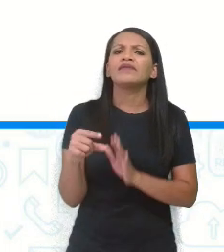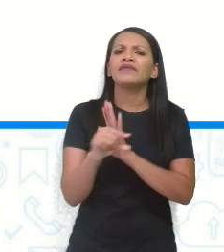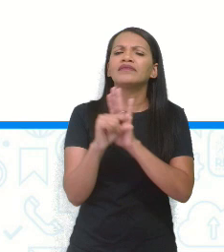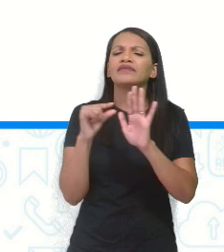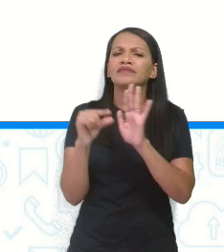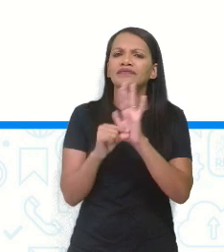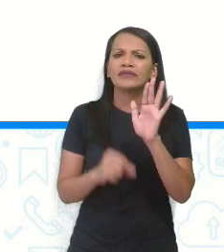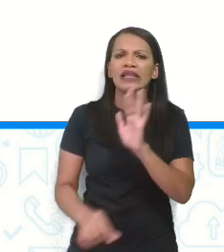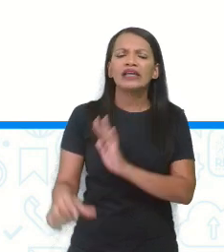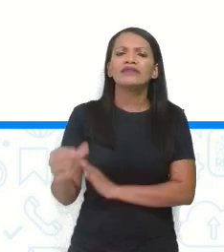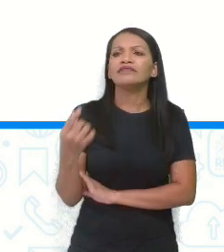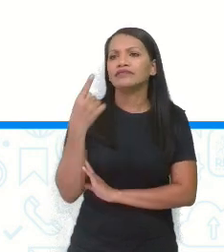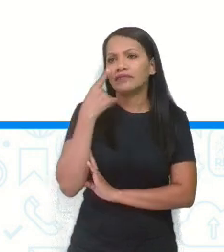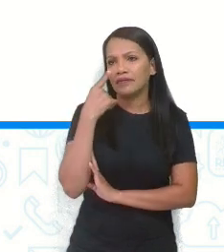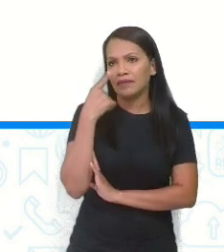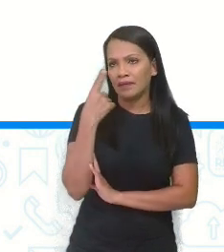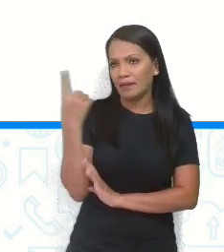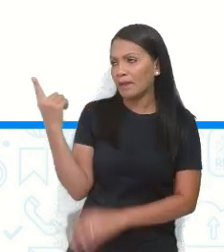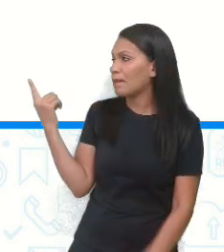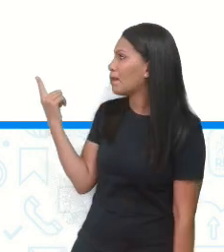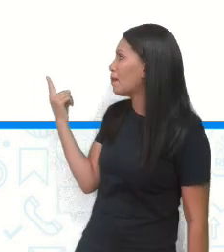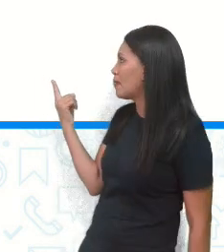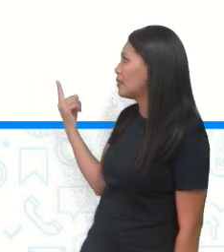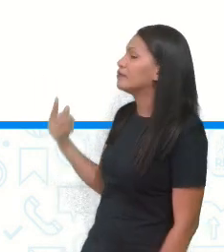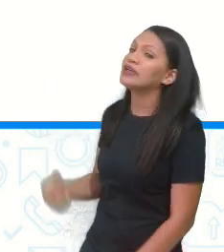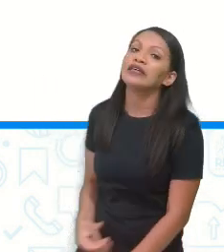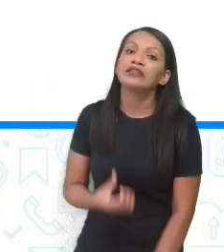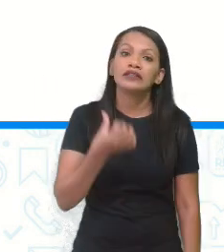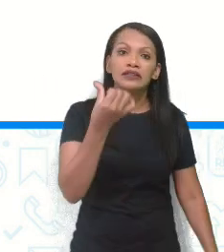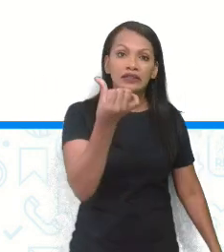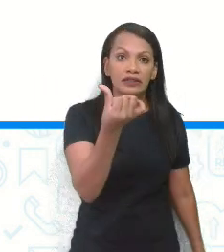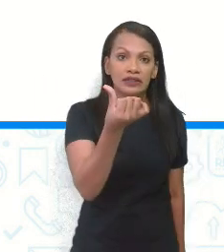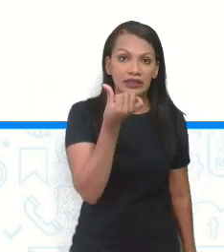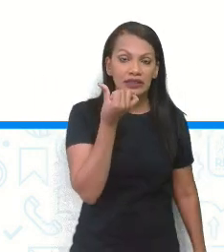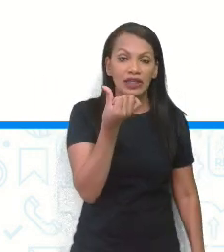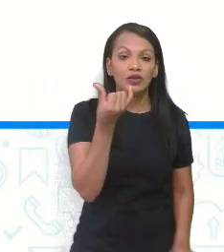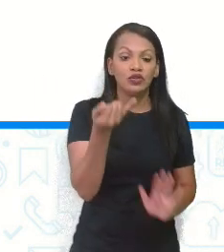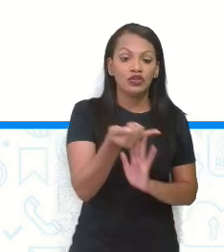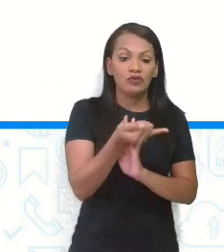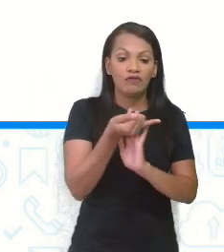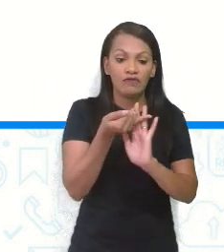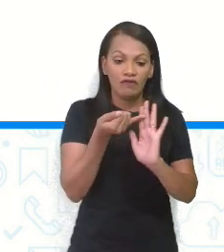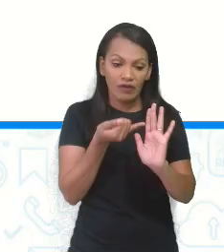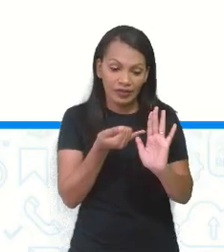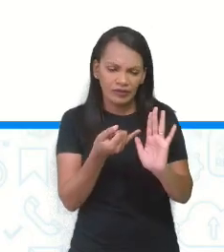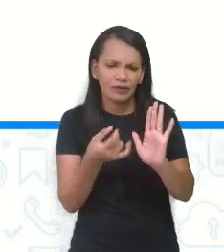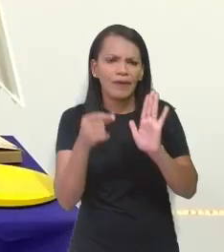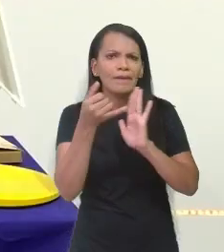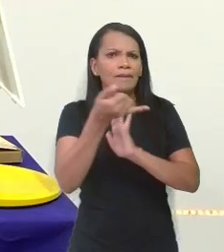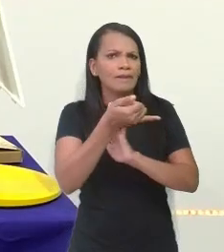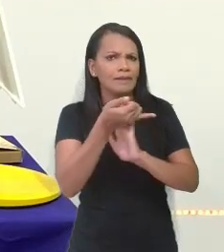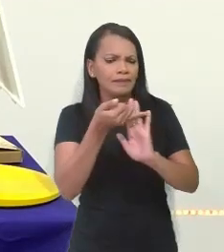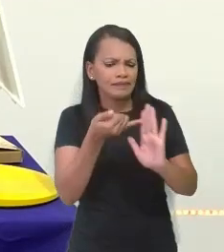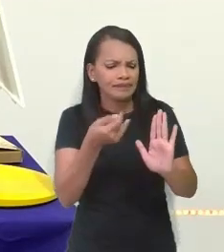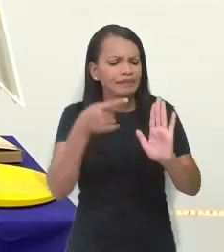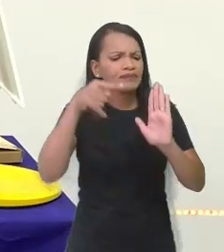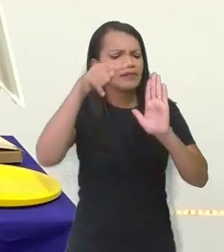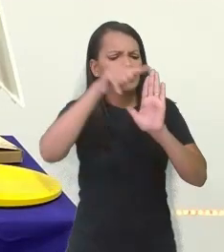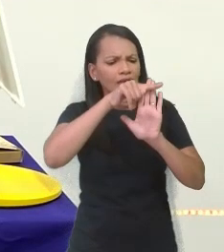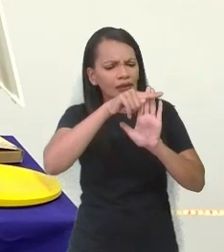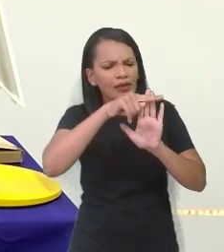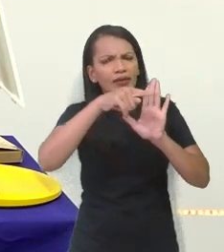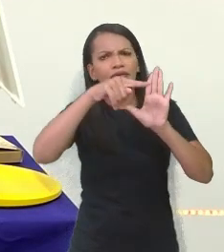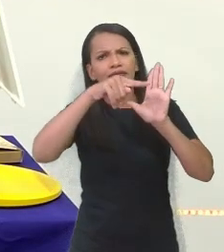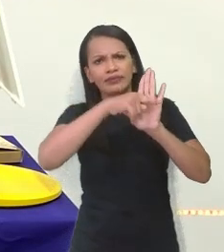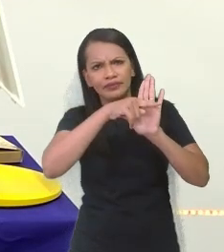sextilha? Porque sextilha é quando eu tenho 6 versos, tá? Cada linha dessa aqui, olha,